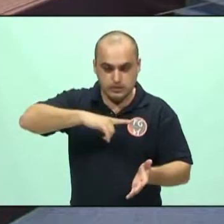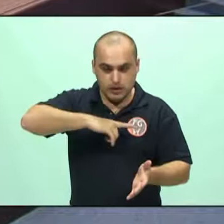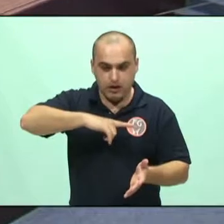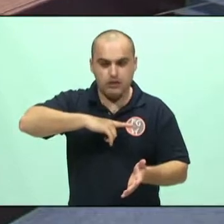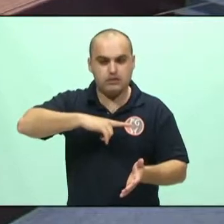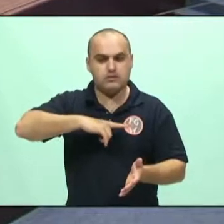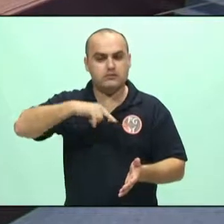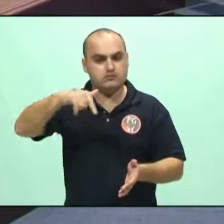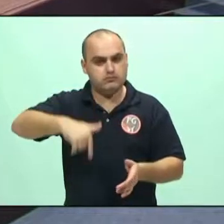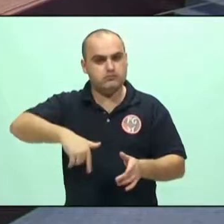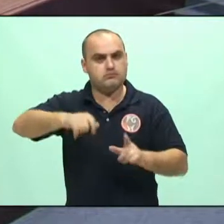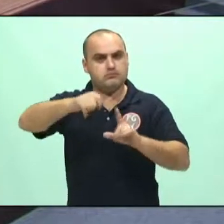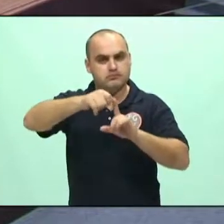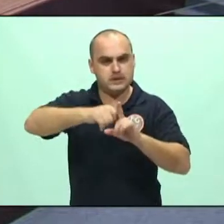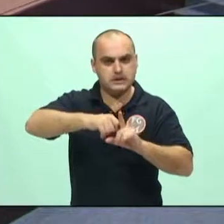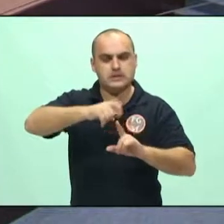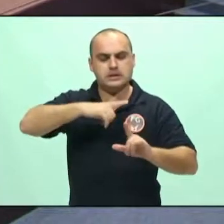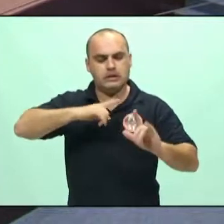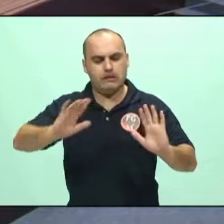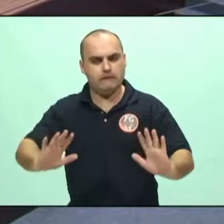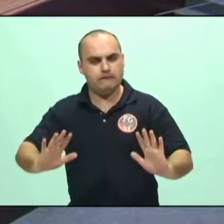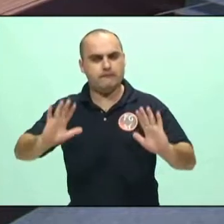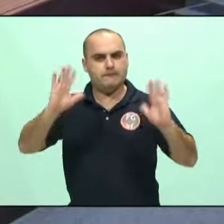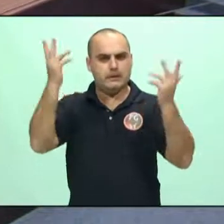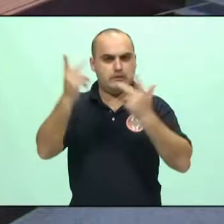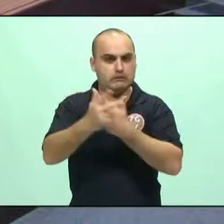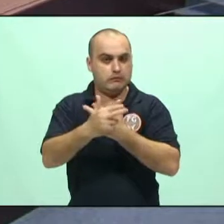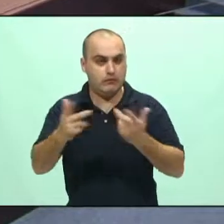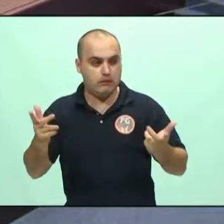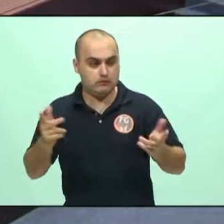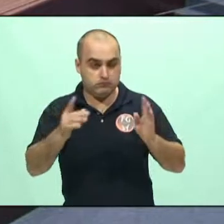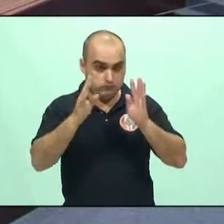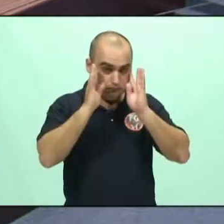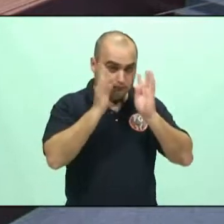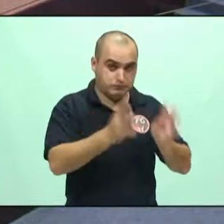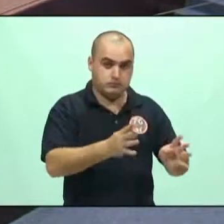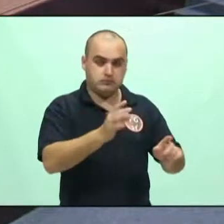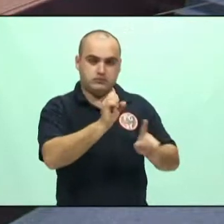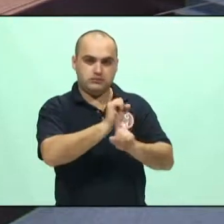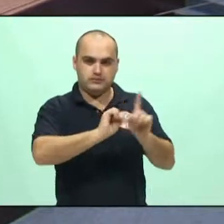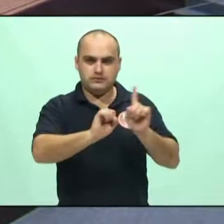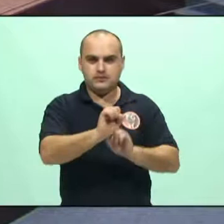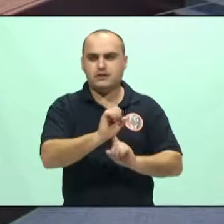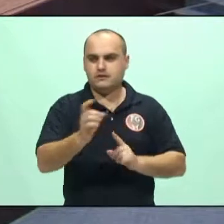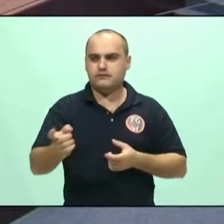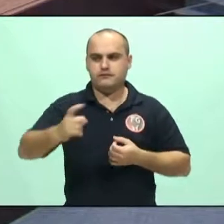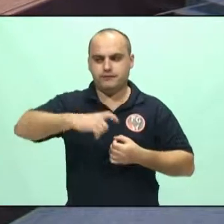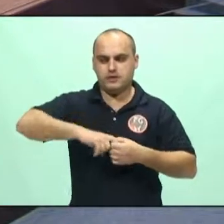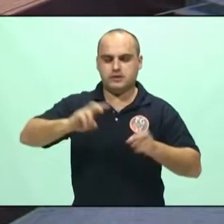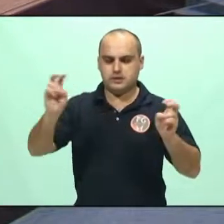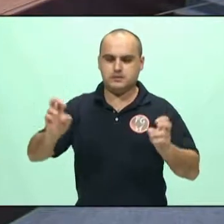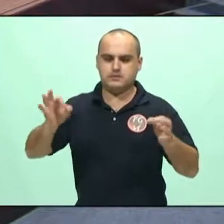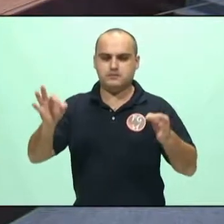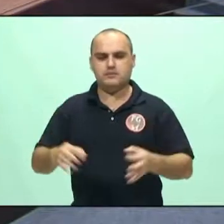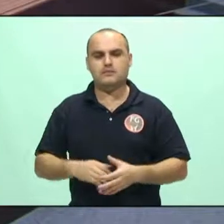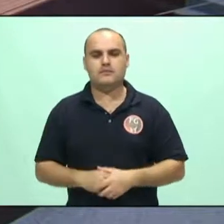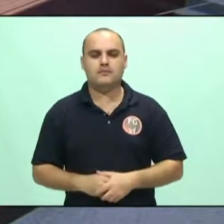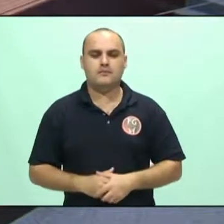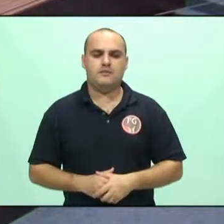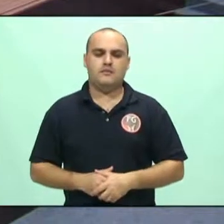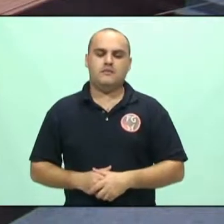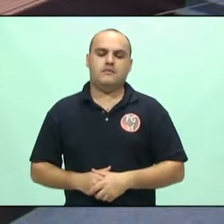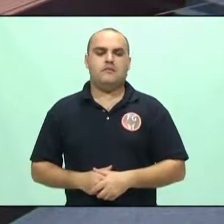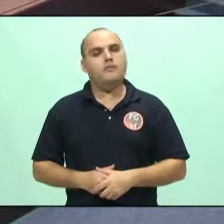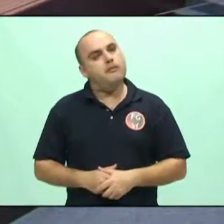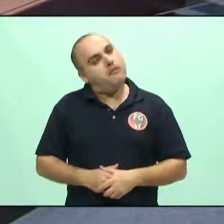ela tem feito bastante eventos e voltando à sociedade e ter dado retorno a gente sabe disso porque nunca